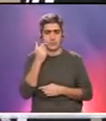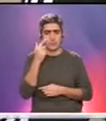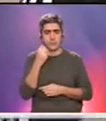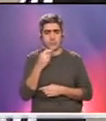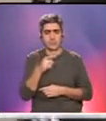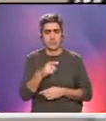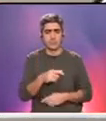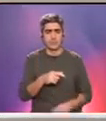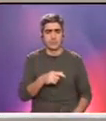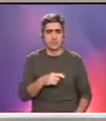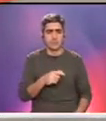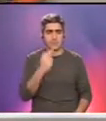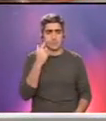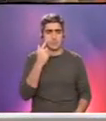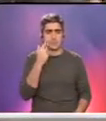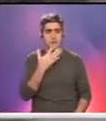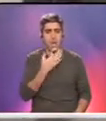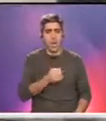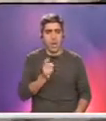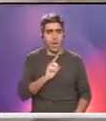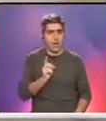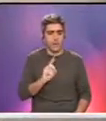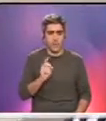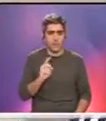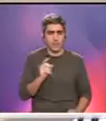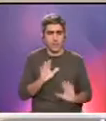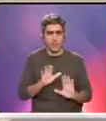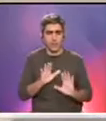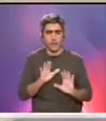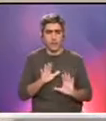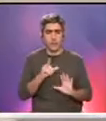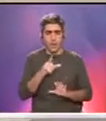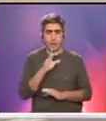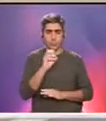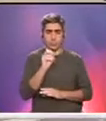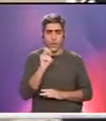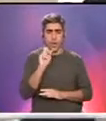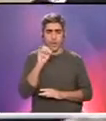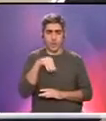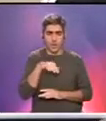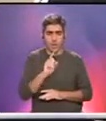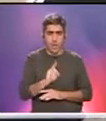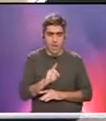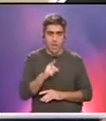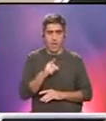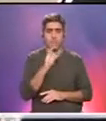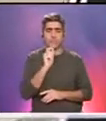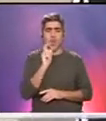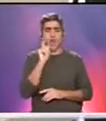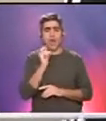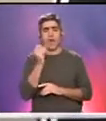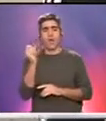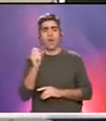isso? Deixa eu ver o que é isso. Então, não é você, o Joaquim? Sim. E não tinha uma amiga chamada